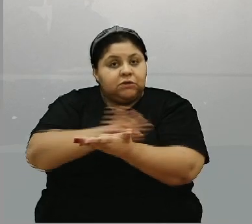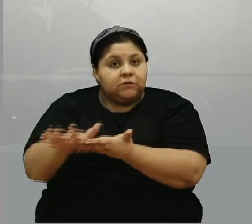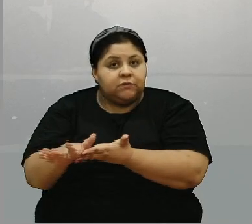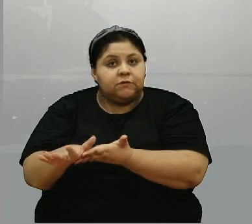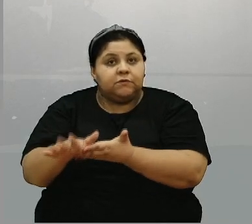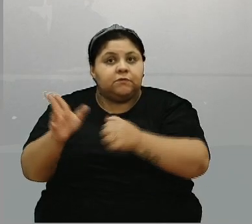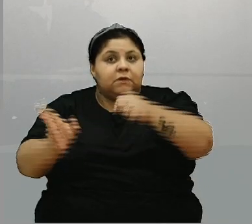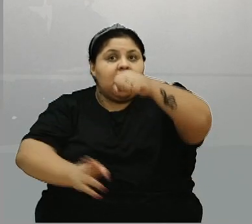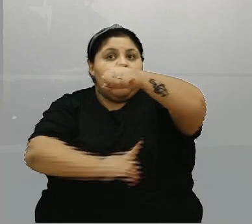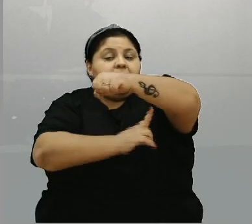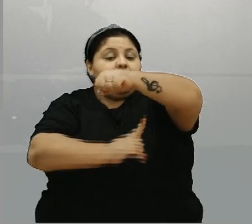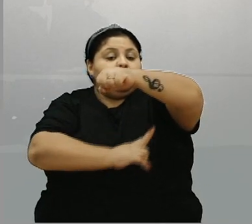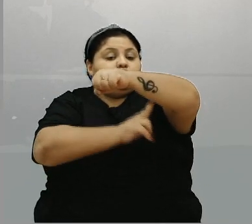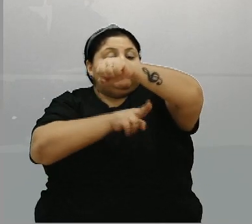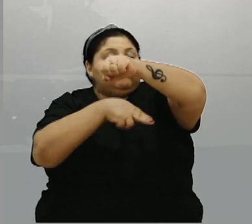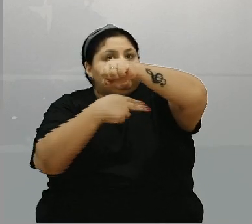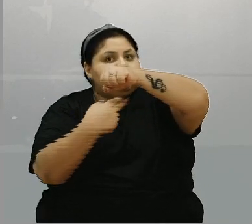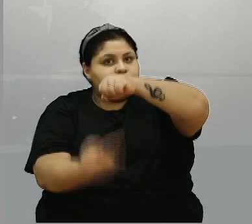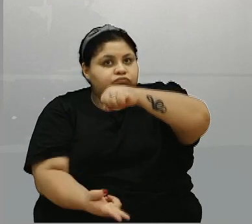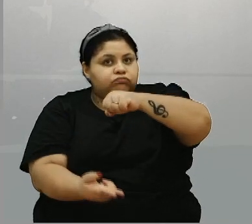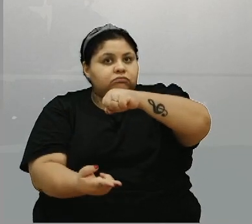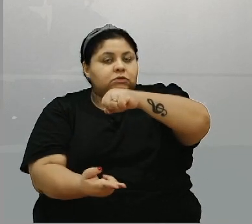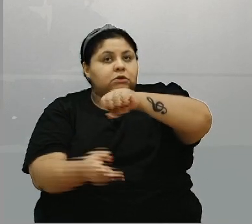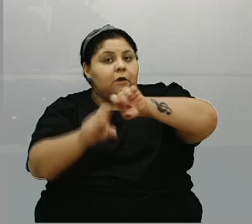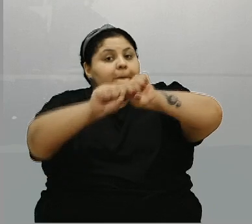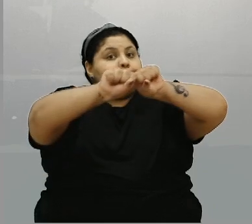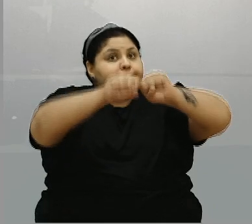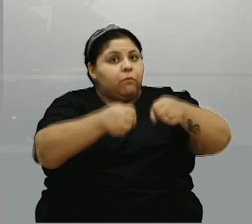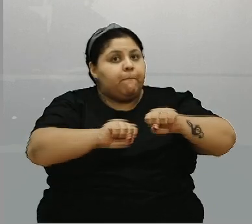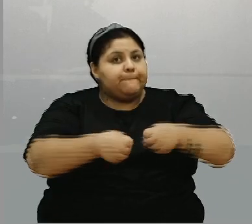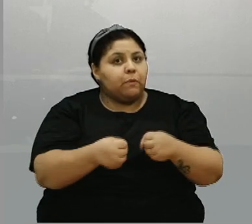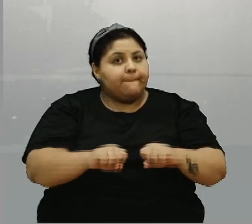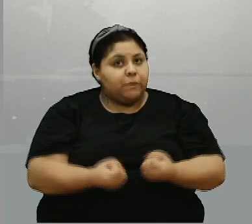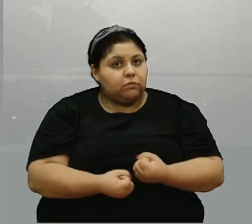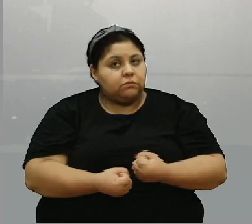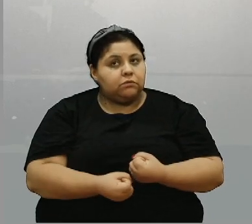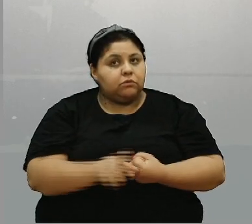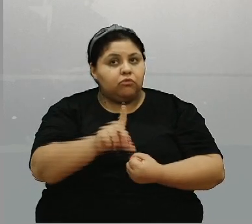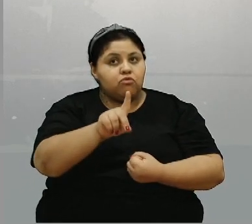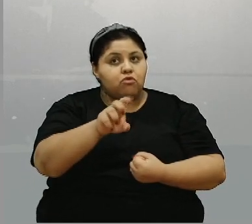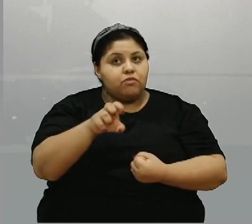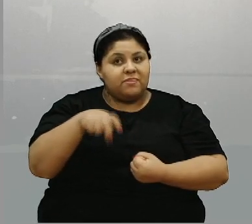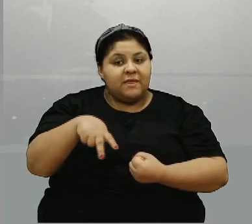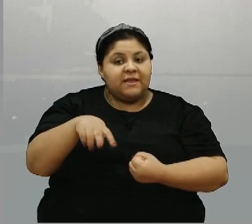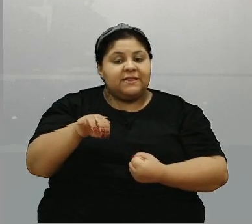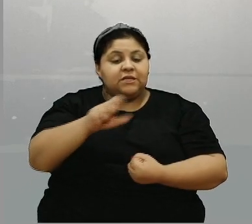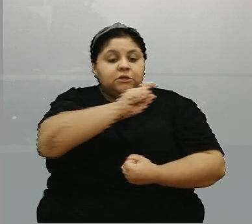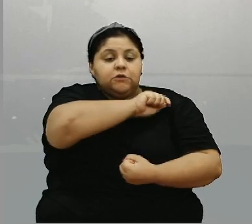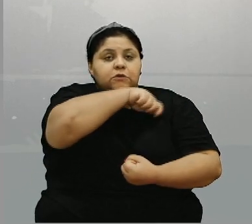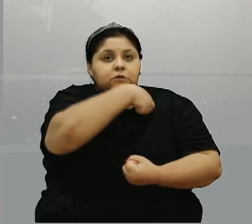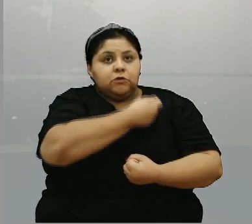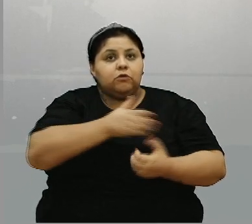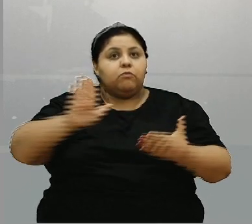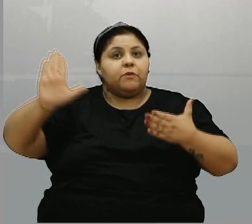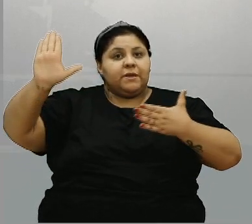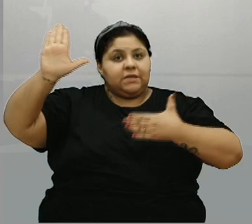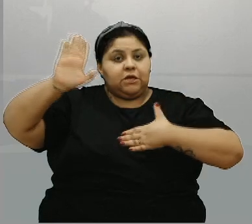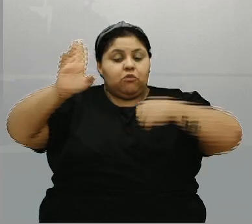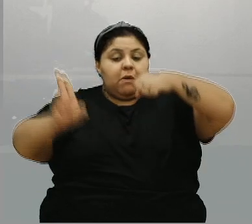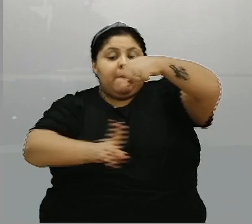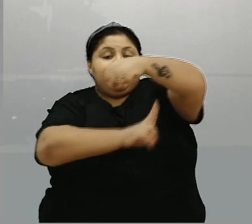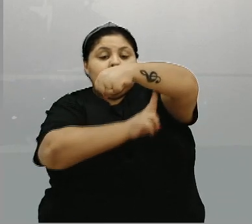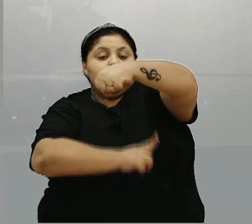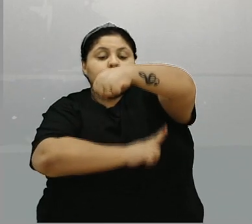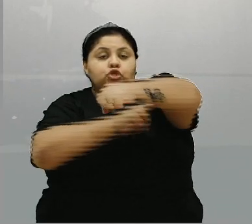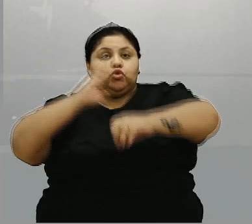ponte ruiu, a ponte foi explodida, teve o DENIT lá, prometeram uma ponte do Exército, prometeram uma